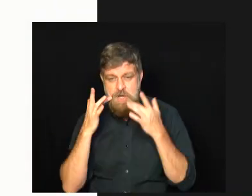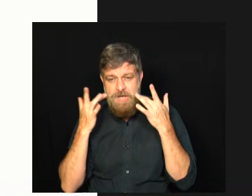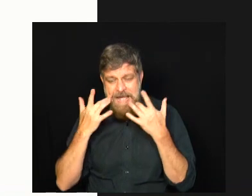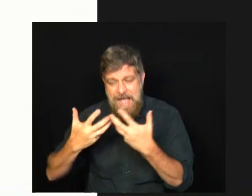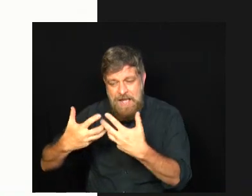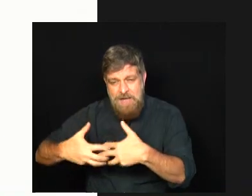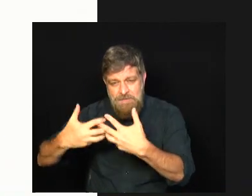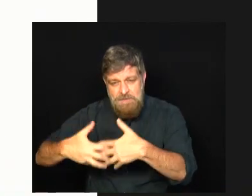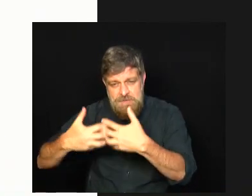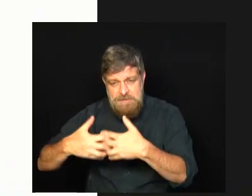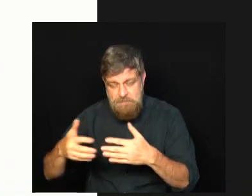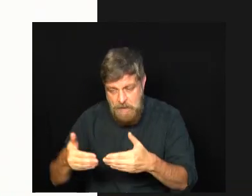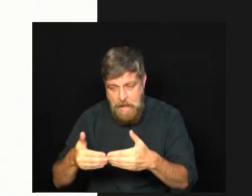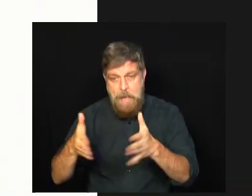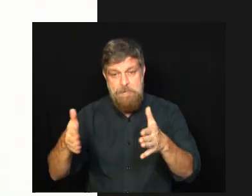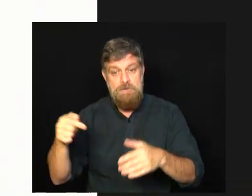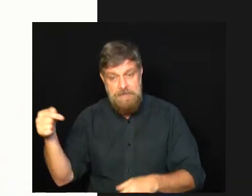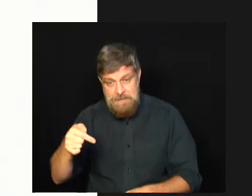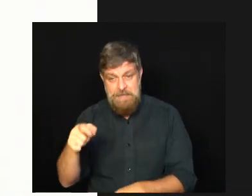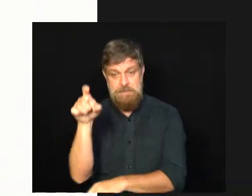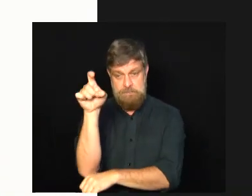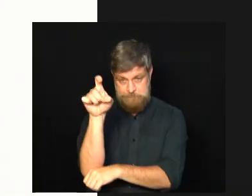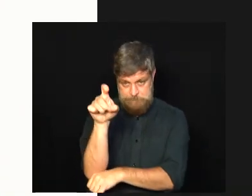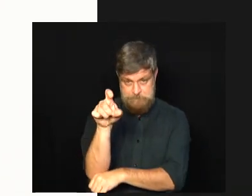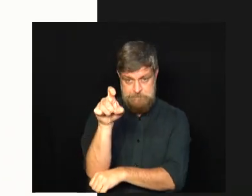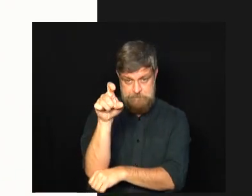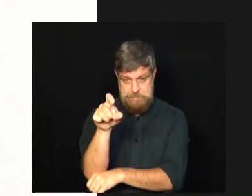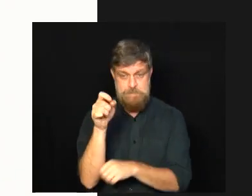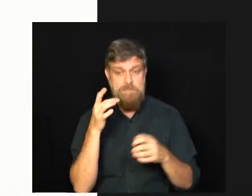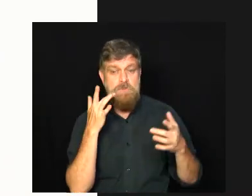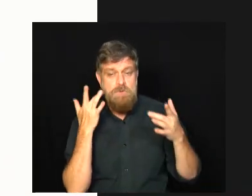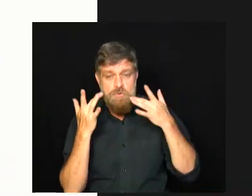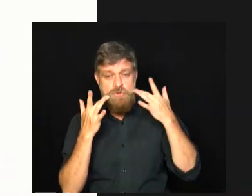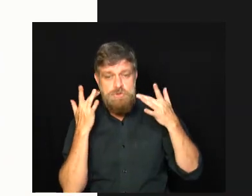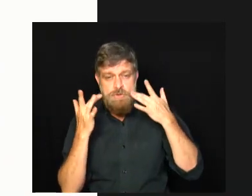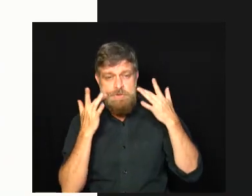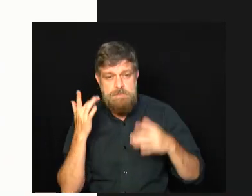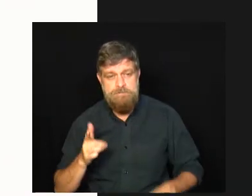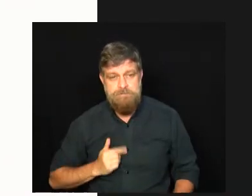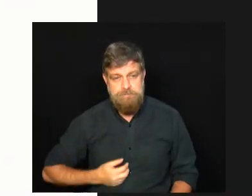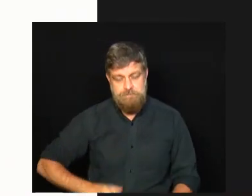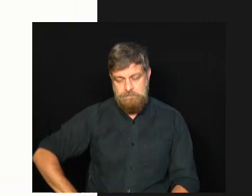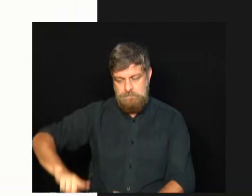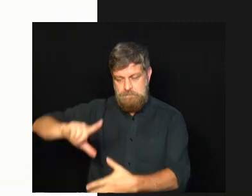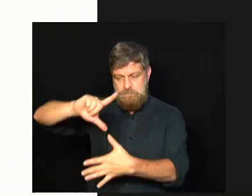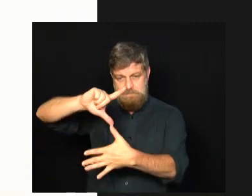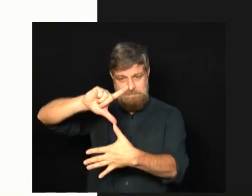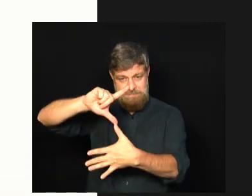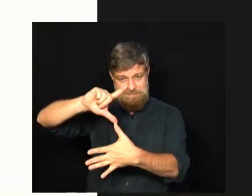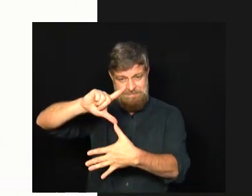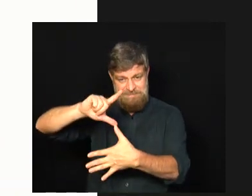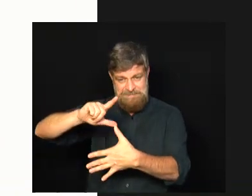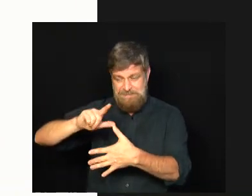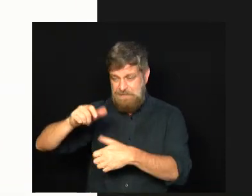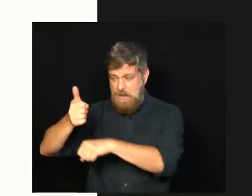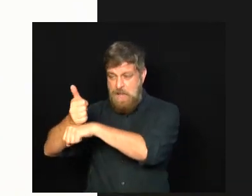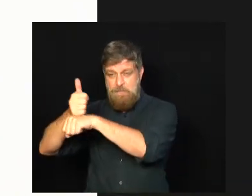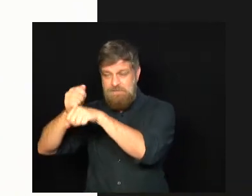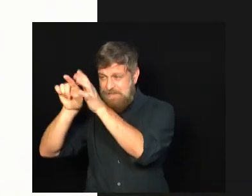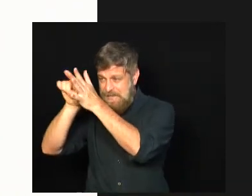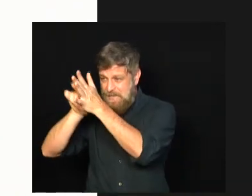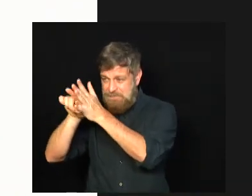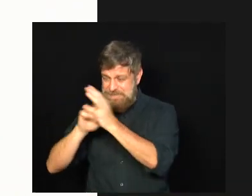a abertura foi no Teatro do Centro de Convivência. A América Latina, pesquisadores da América Latina